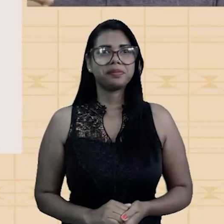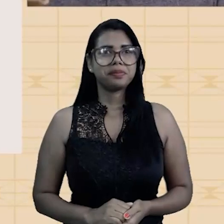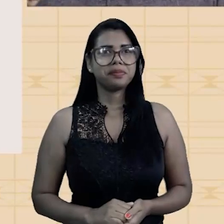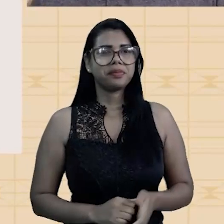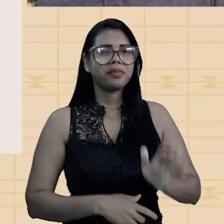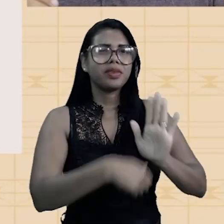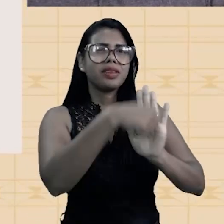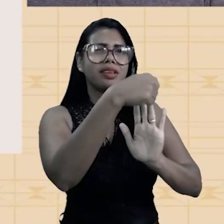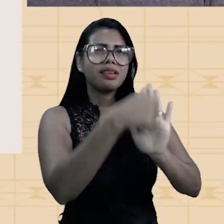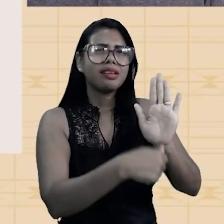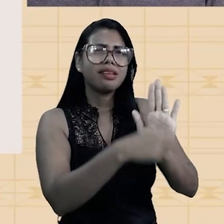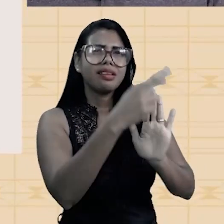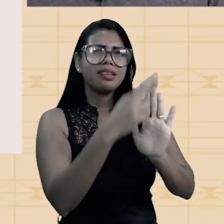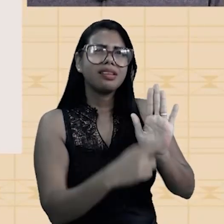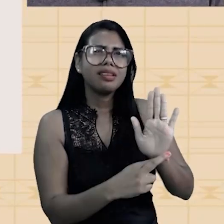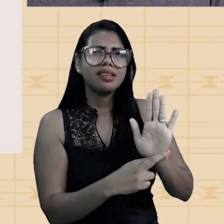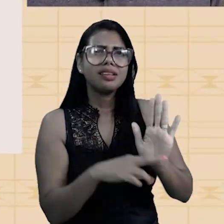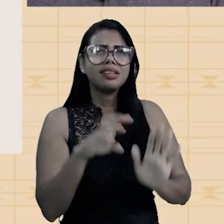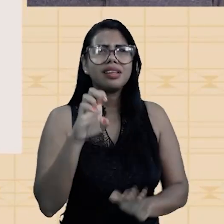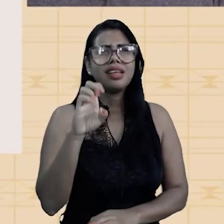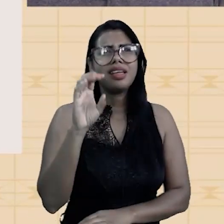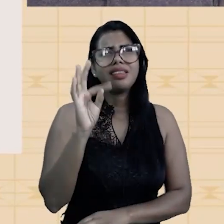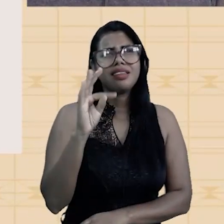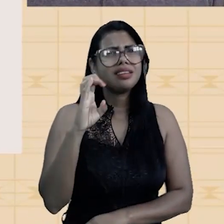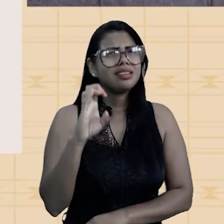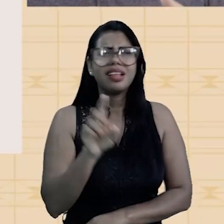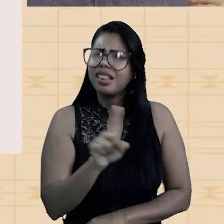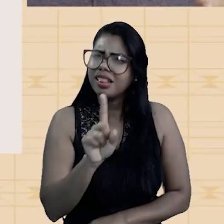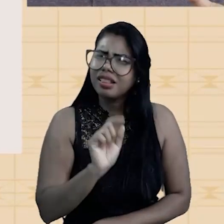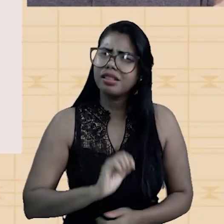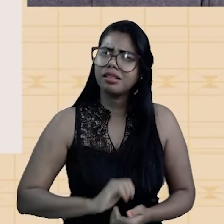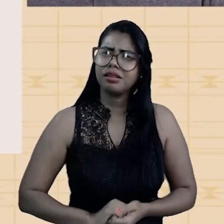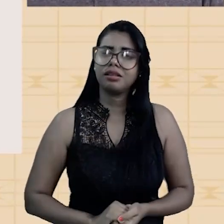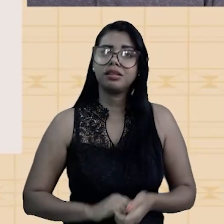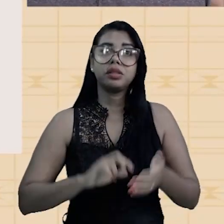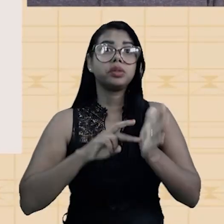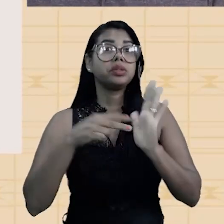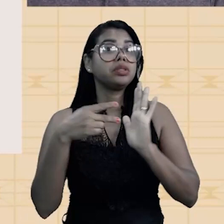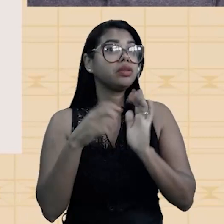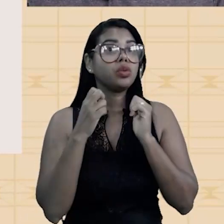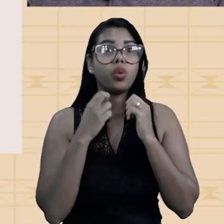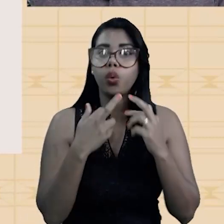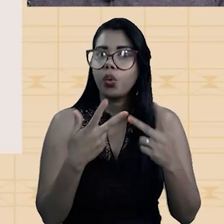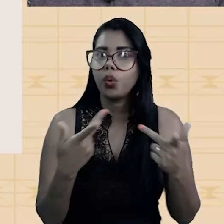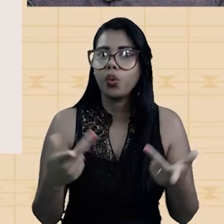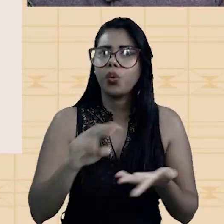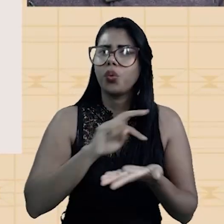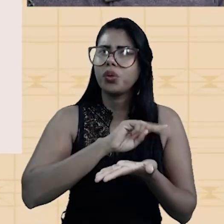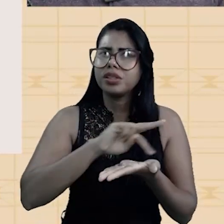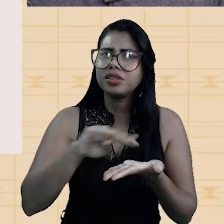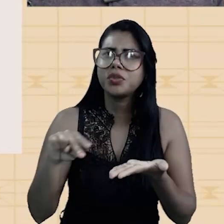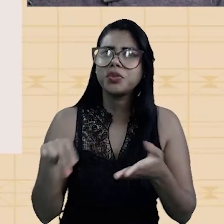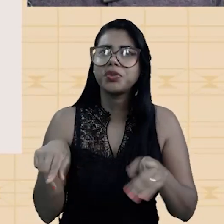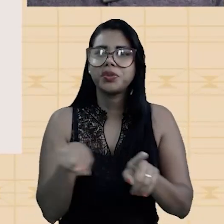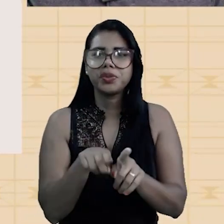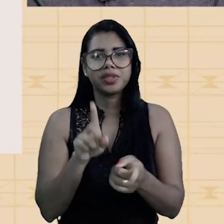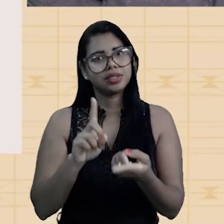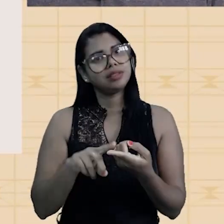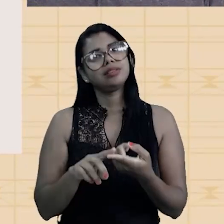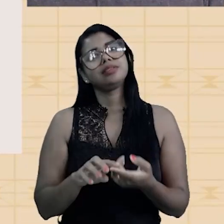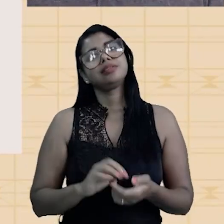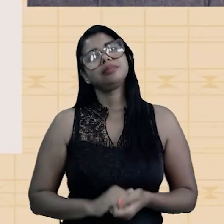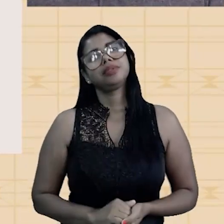redação, aí tá lá, etc. Não faz isso. O etc significa entre outras coisas. Então também, ó, vamos abolir esse